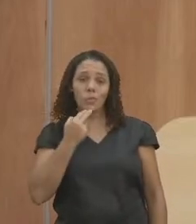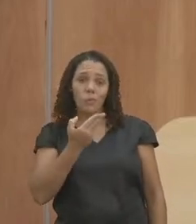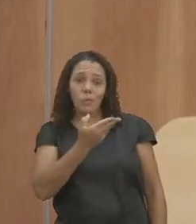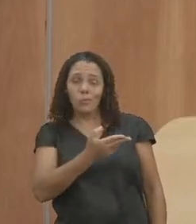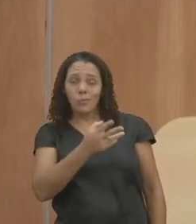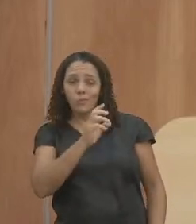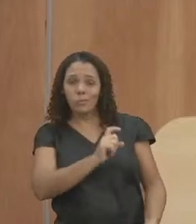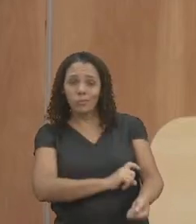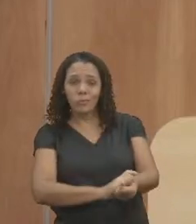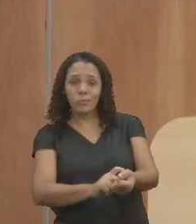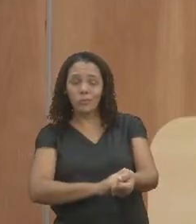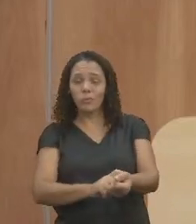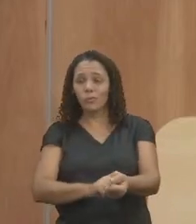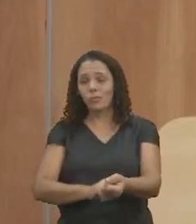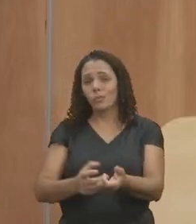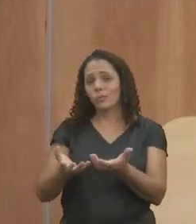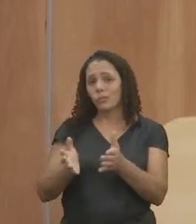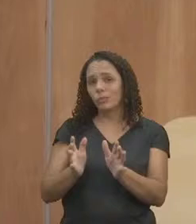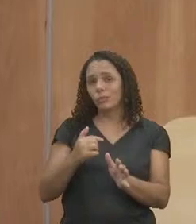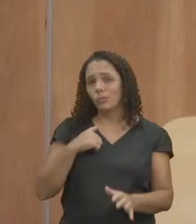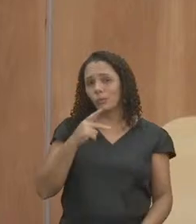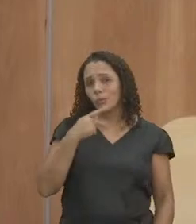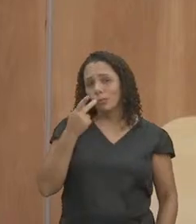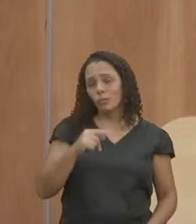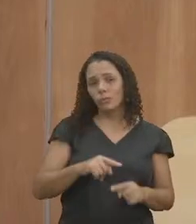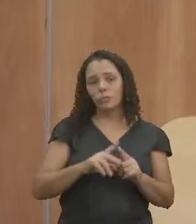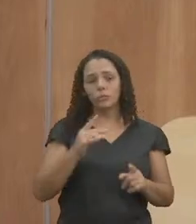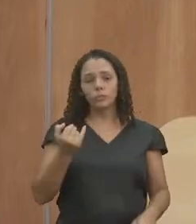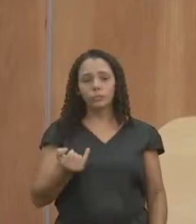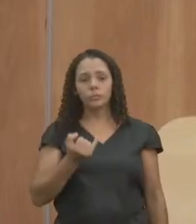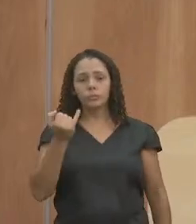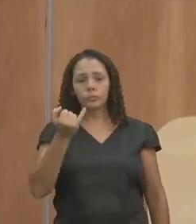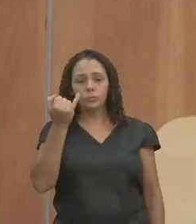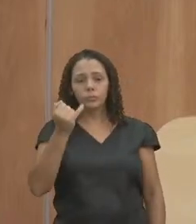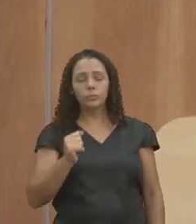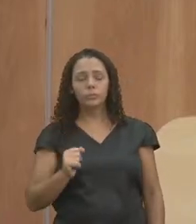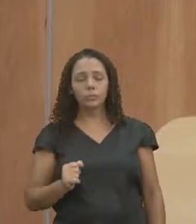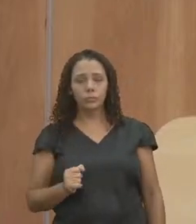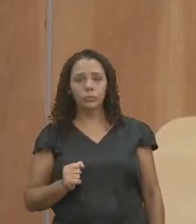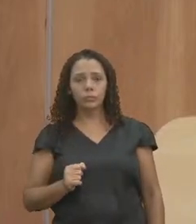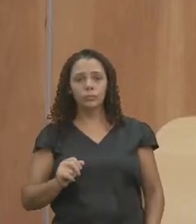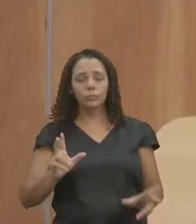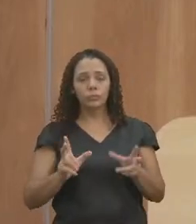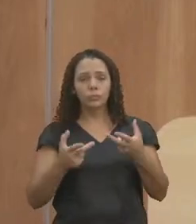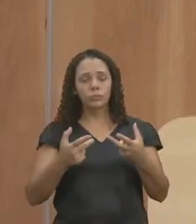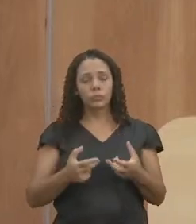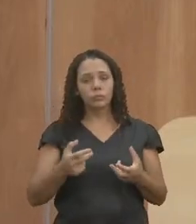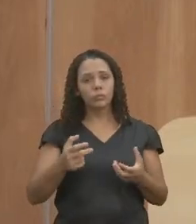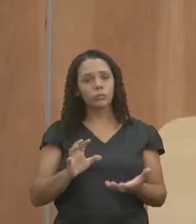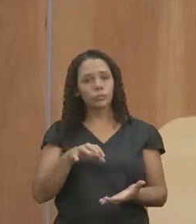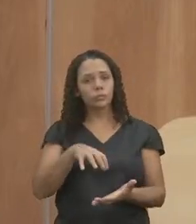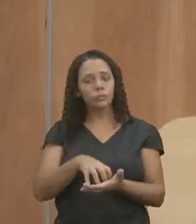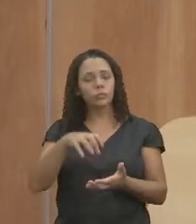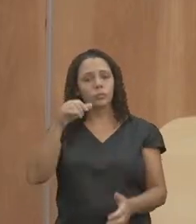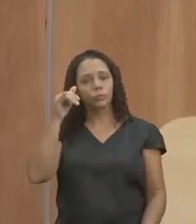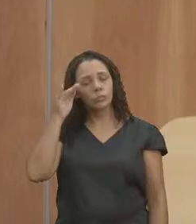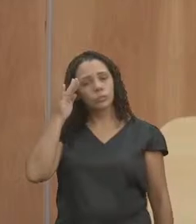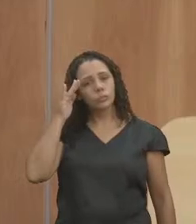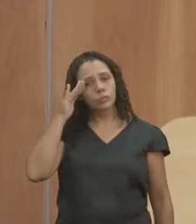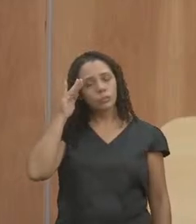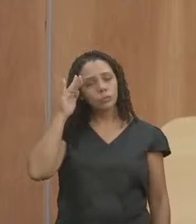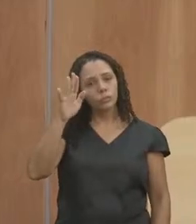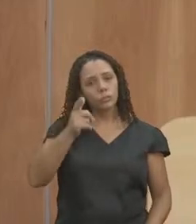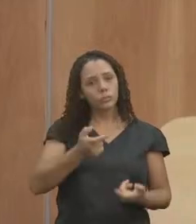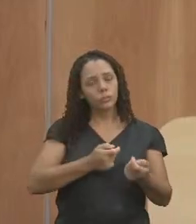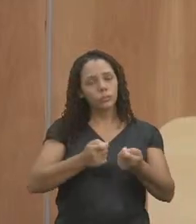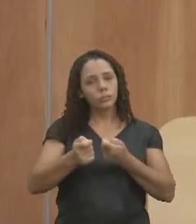tanto. Eu achei que é importante, porque, não sei se vocês lembram, mas a Câmara é o principal órgão de controle externo aqui do